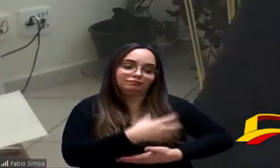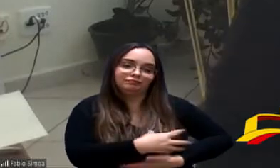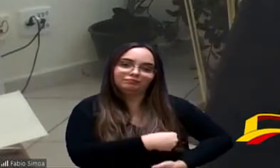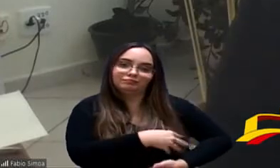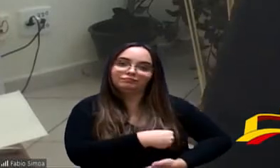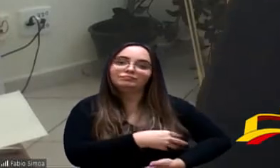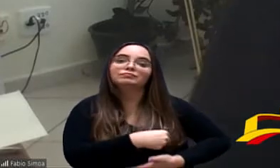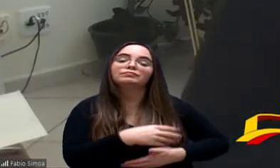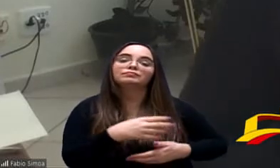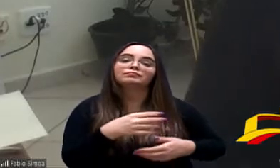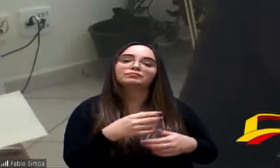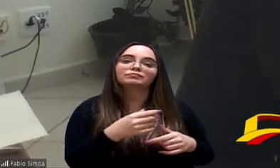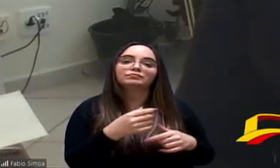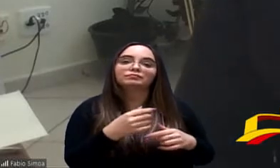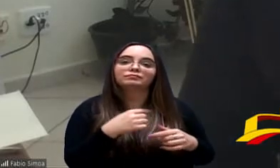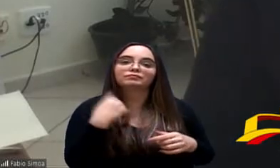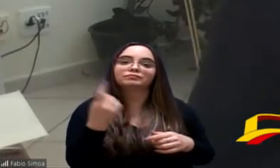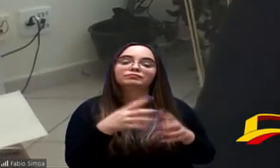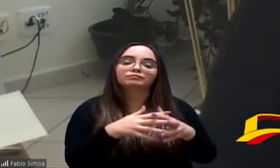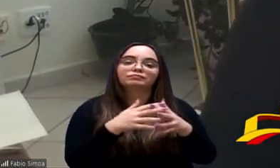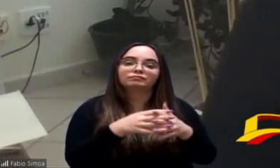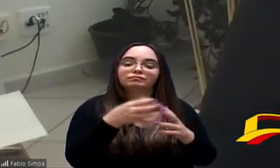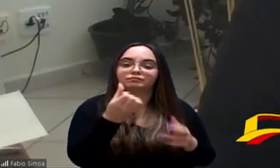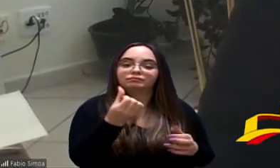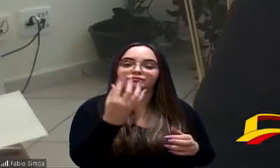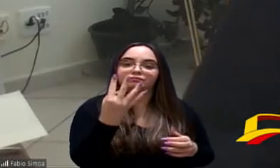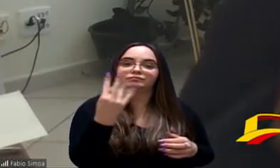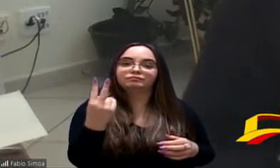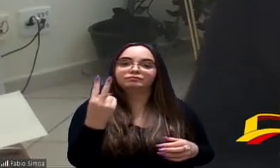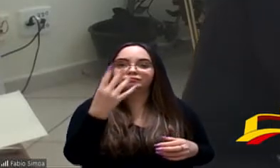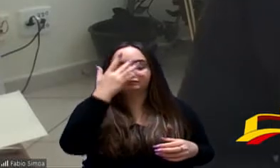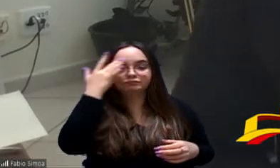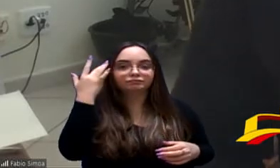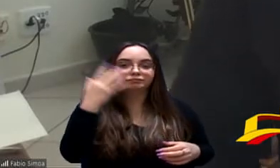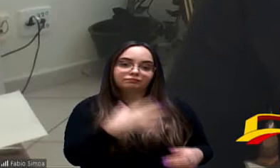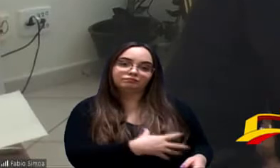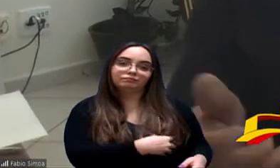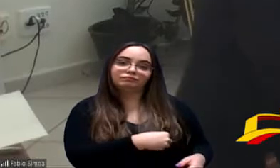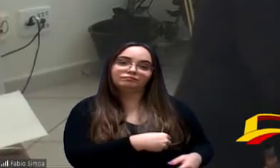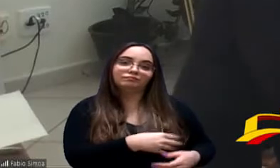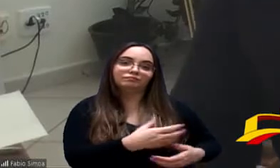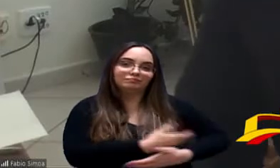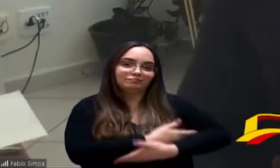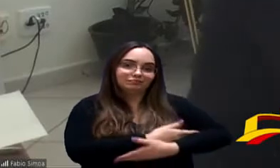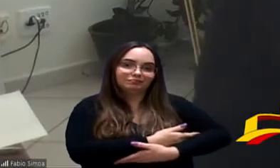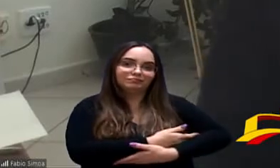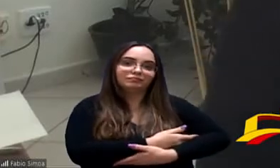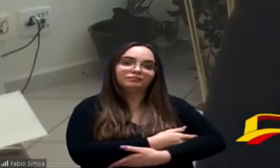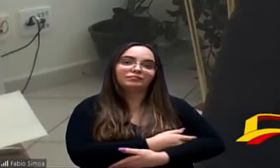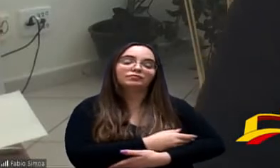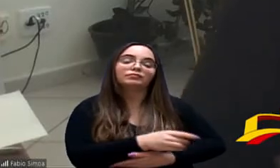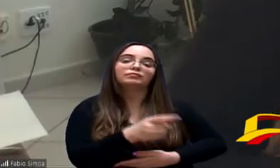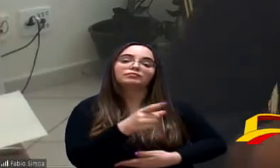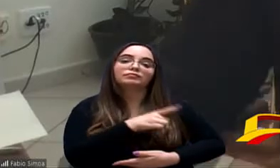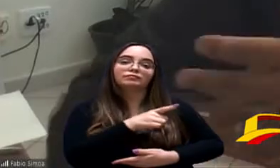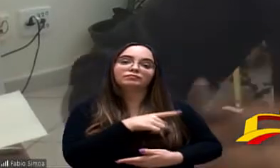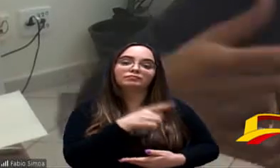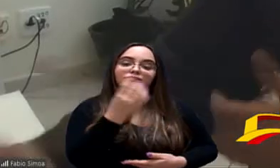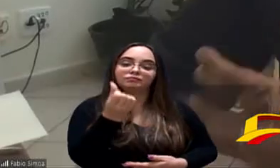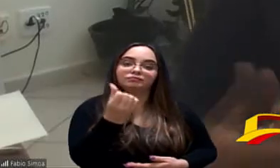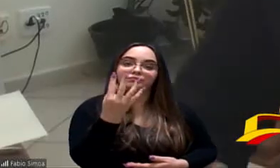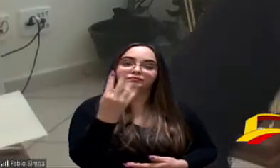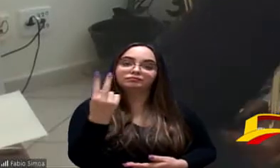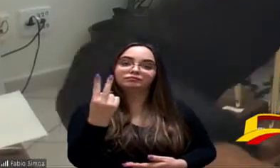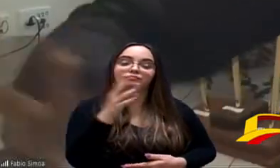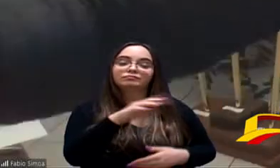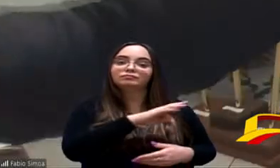meio confuso a questão das 642 pessoas lactantes que estão cadastradas aí pela Secretaria do Estado e não está todo